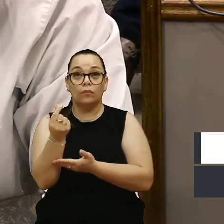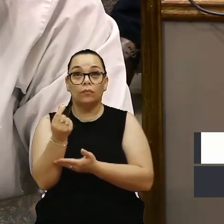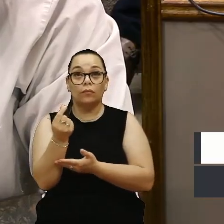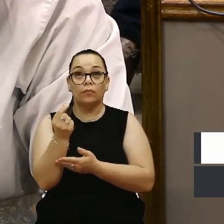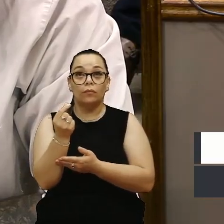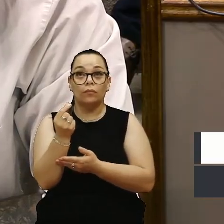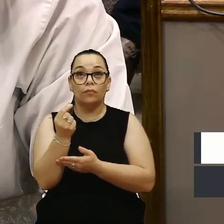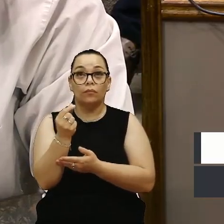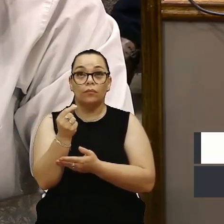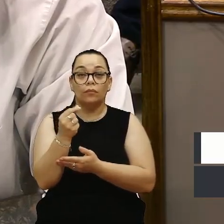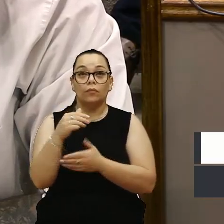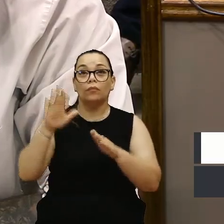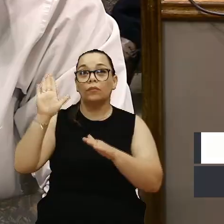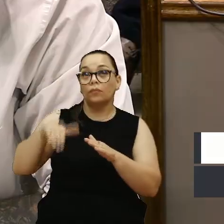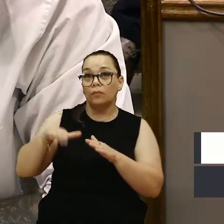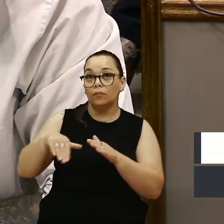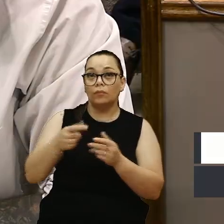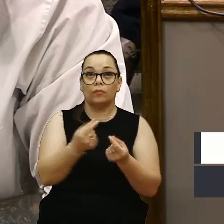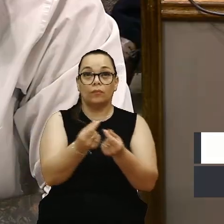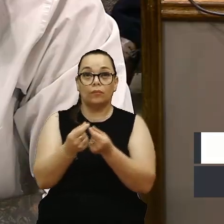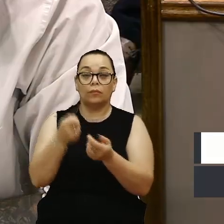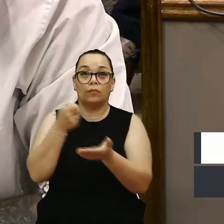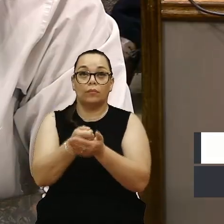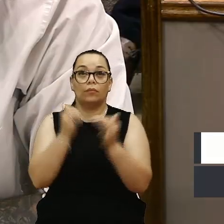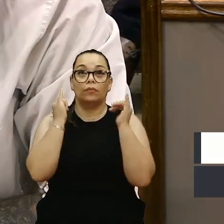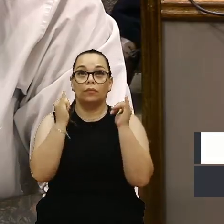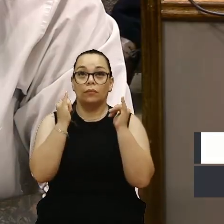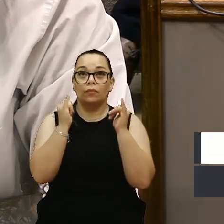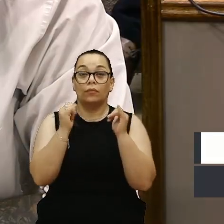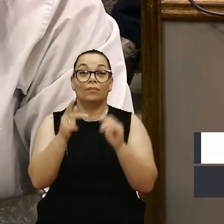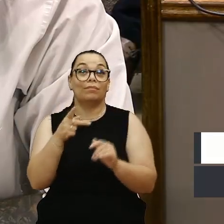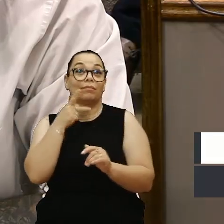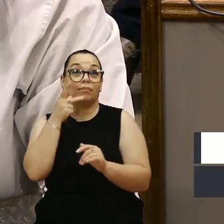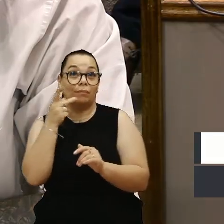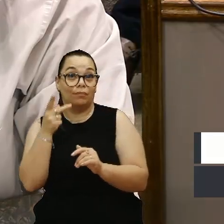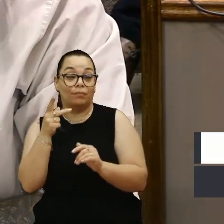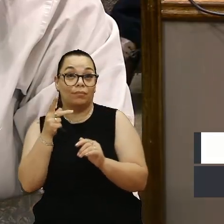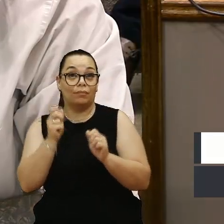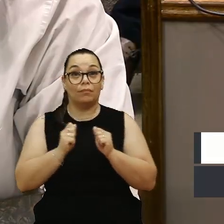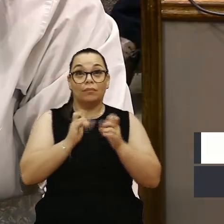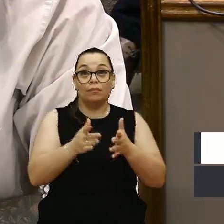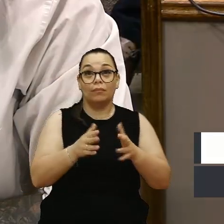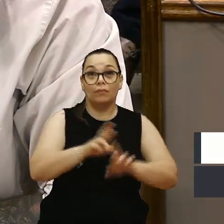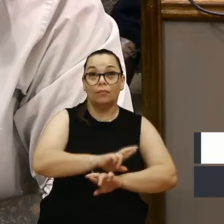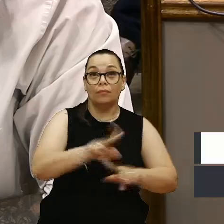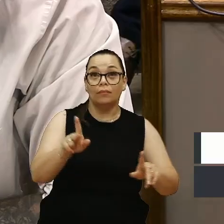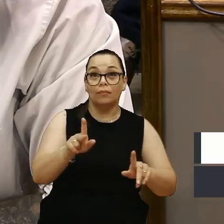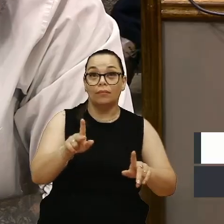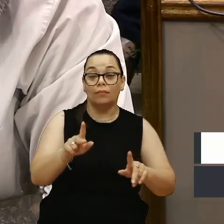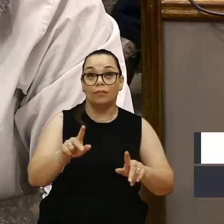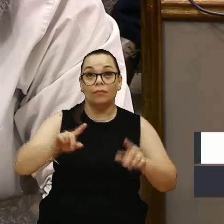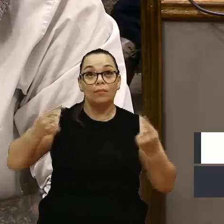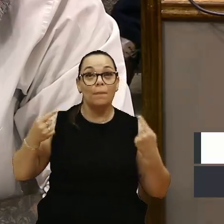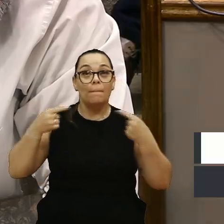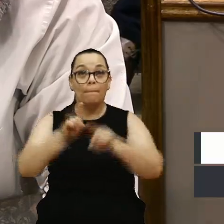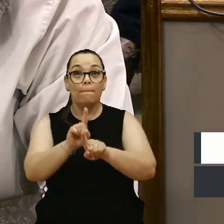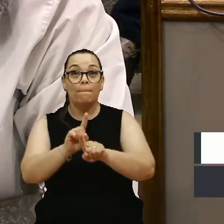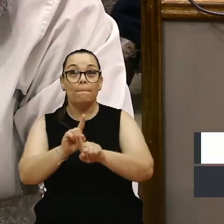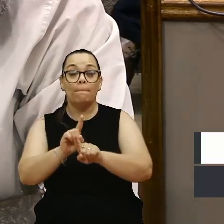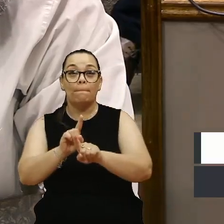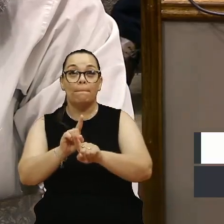para baratear a passagem. Mas fala e tem atitudes diferentes, porque vota contra o